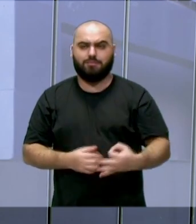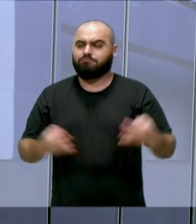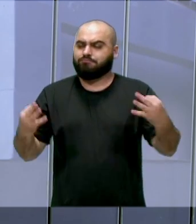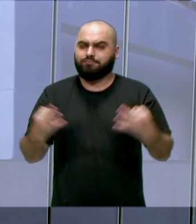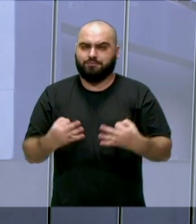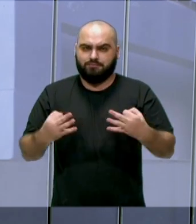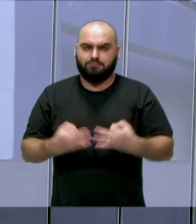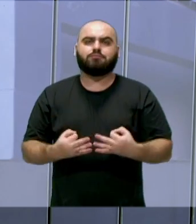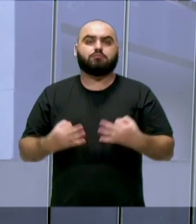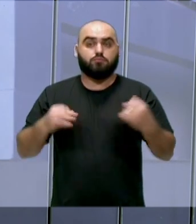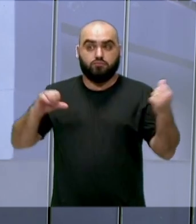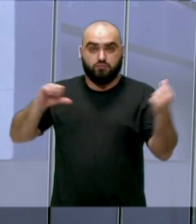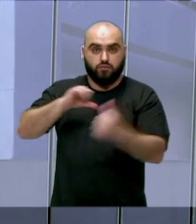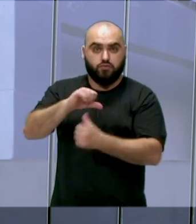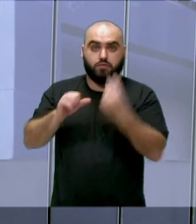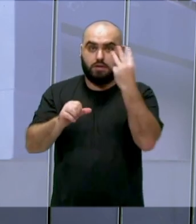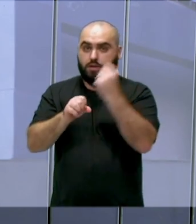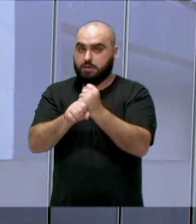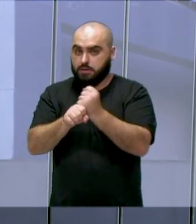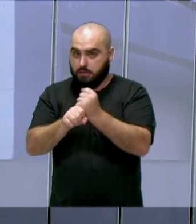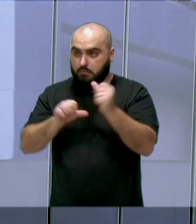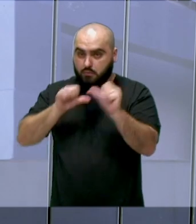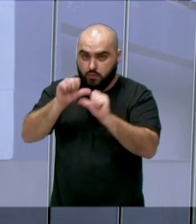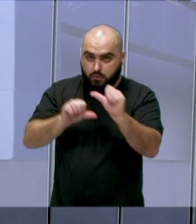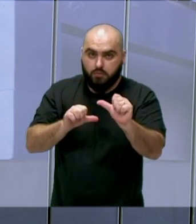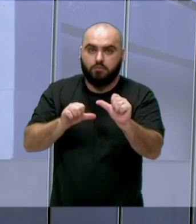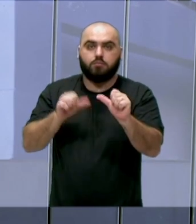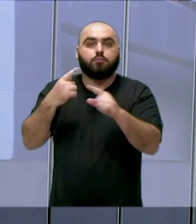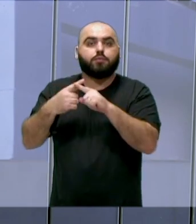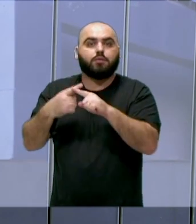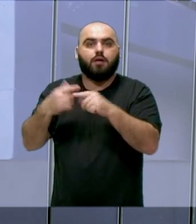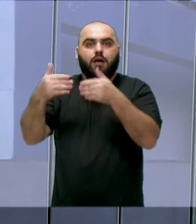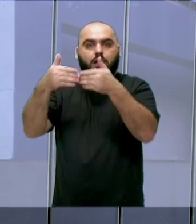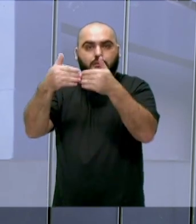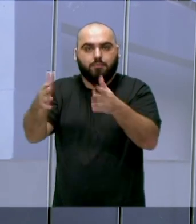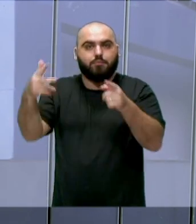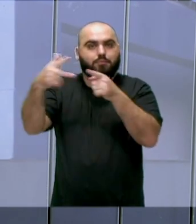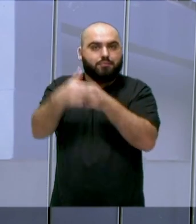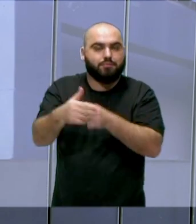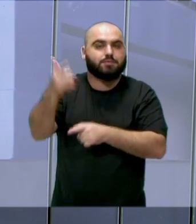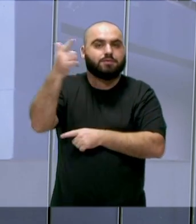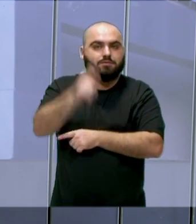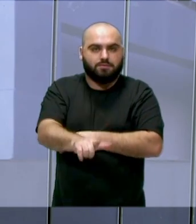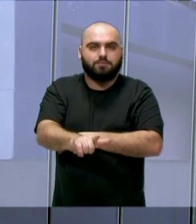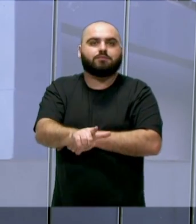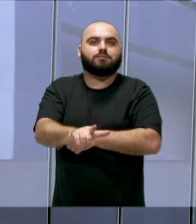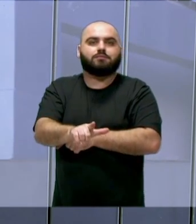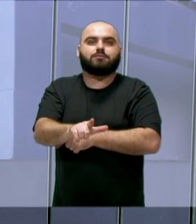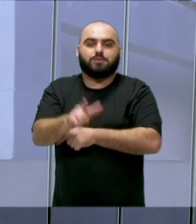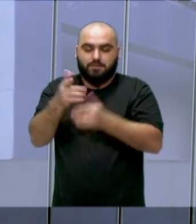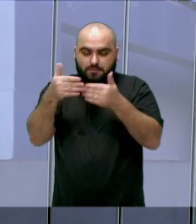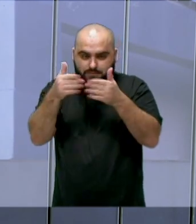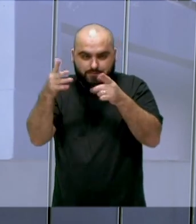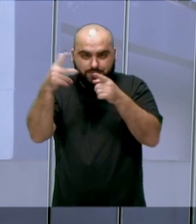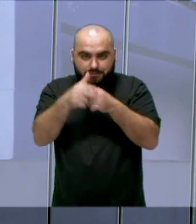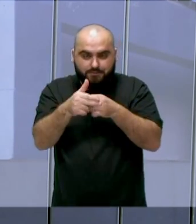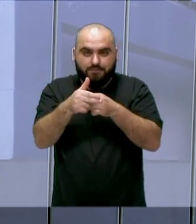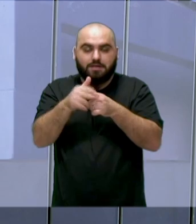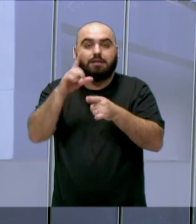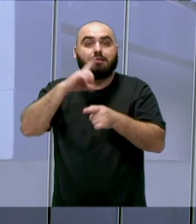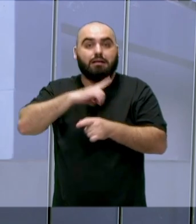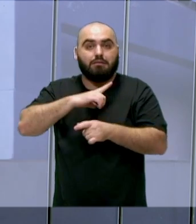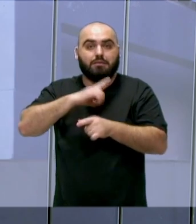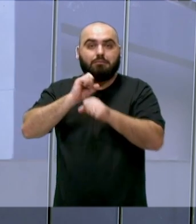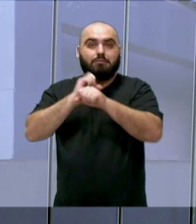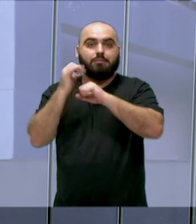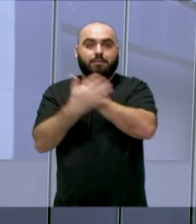foi remodelado nos últimos 3 anos. Quando recém reinaugurou, tiveram a pandemia, ficou o clube fechado por 2